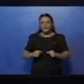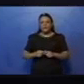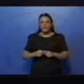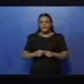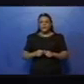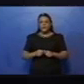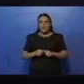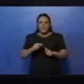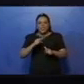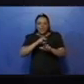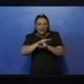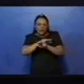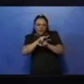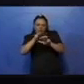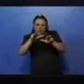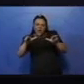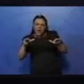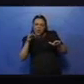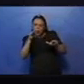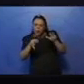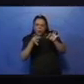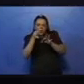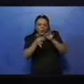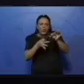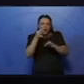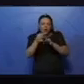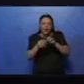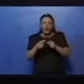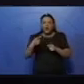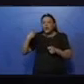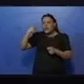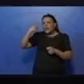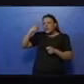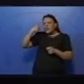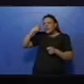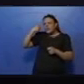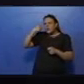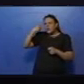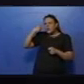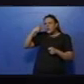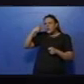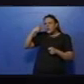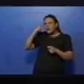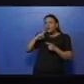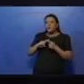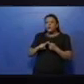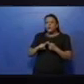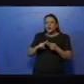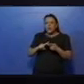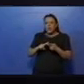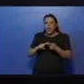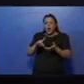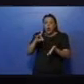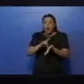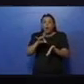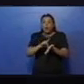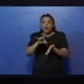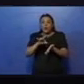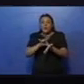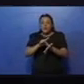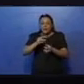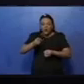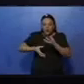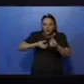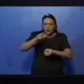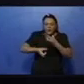Há vários tipos de argumento, como o da dedução lógica, a comprovação com dados, a